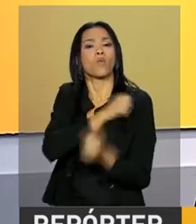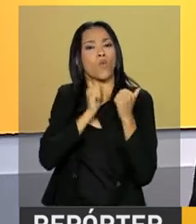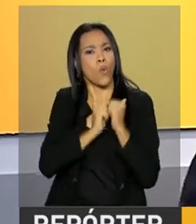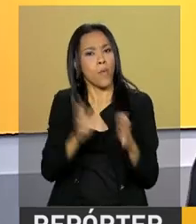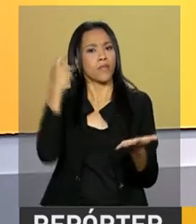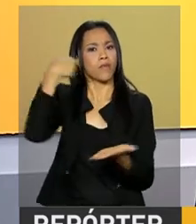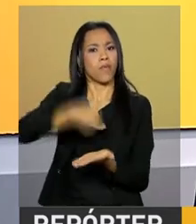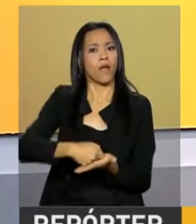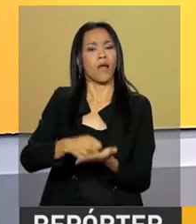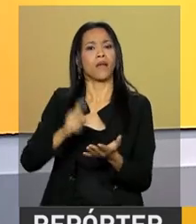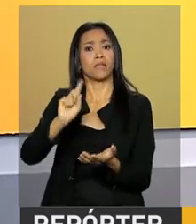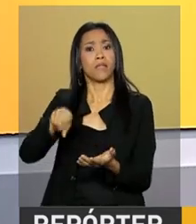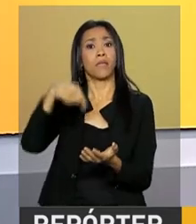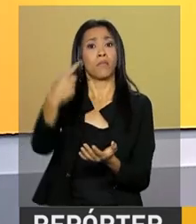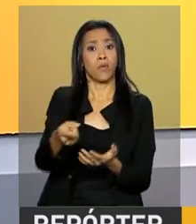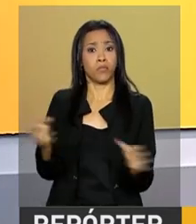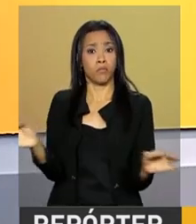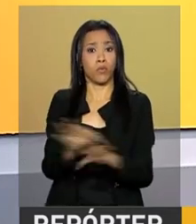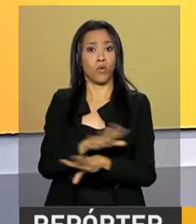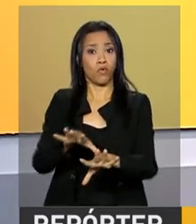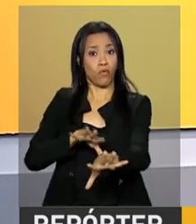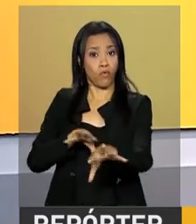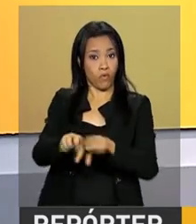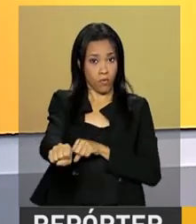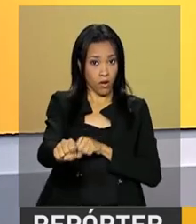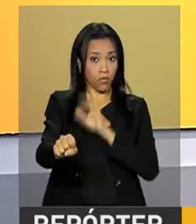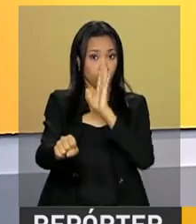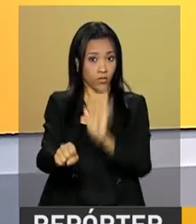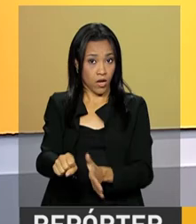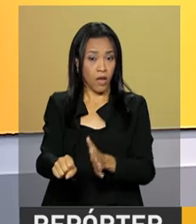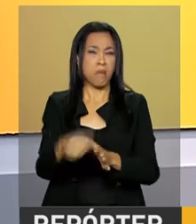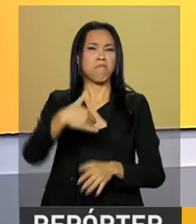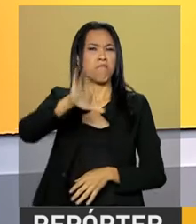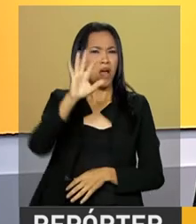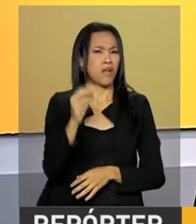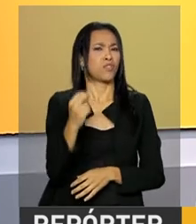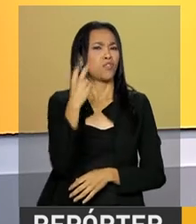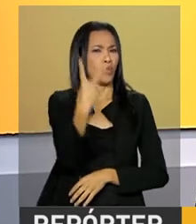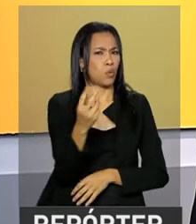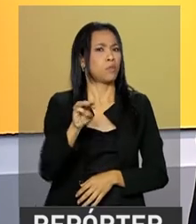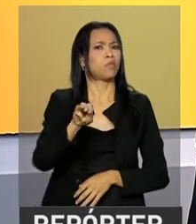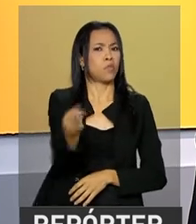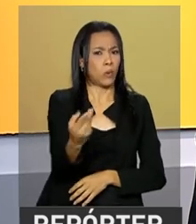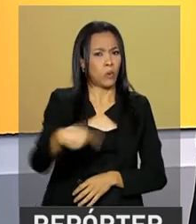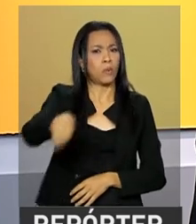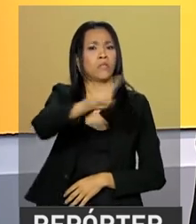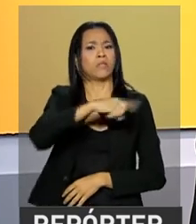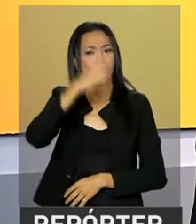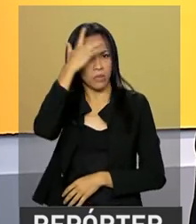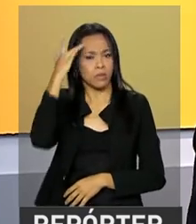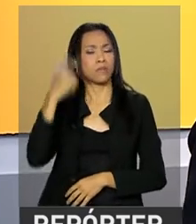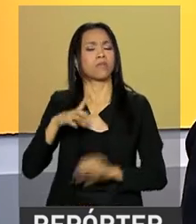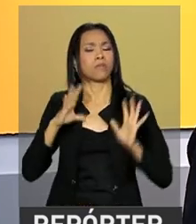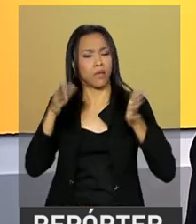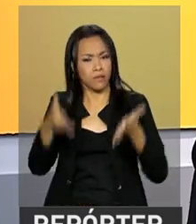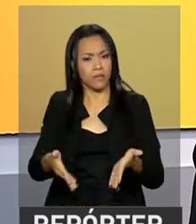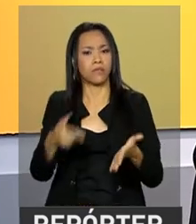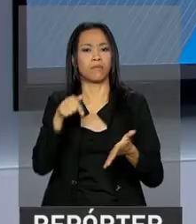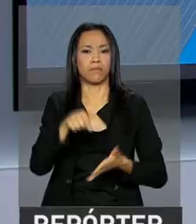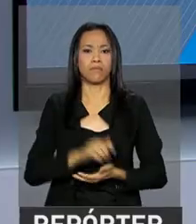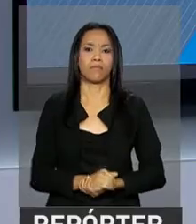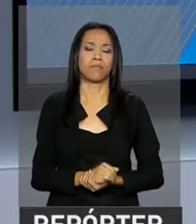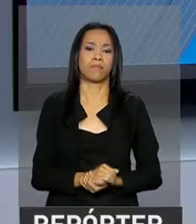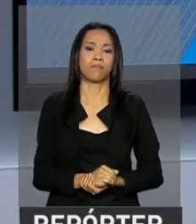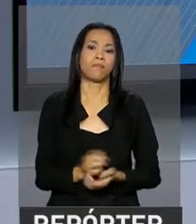dívida após a formatura atualmente mais de 2 milhões de estudantes participam do programa